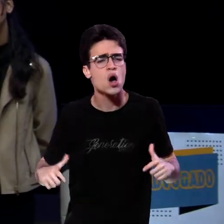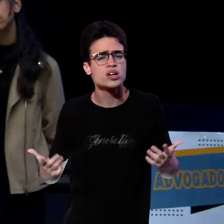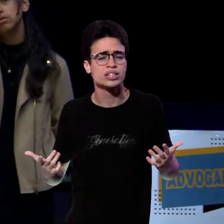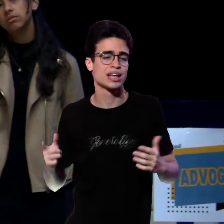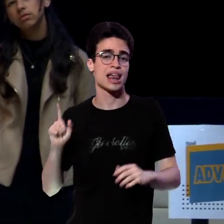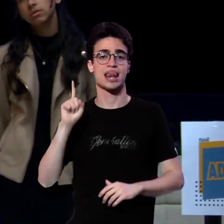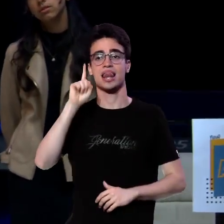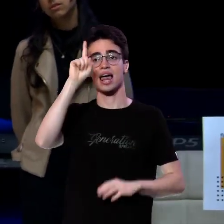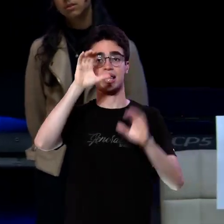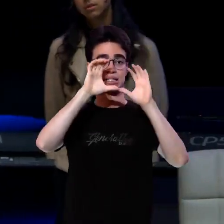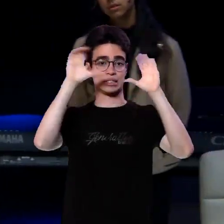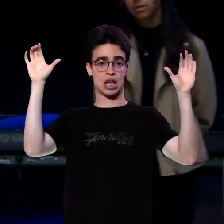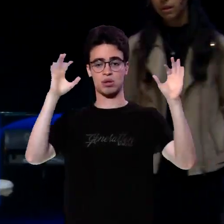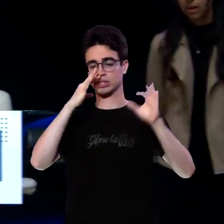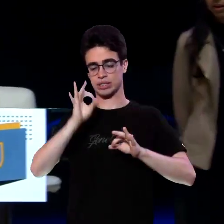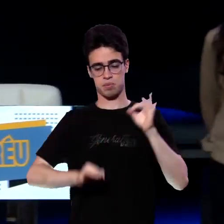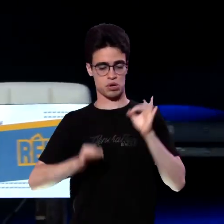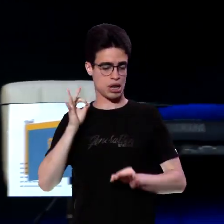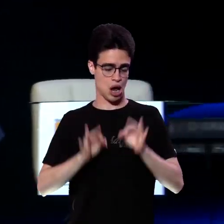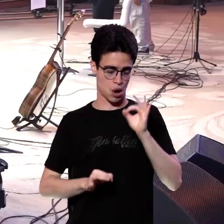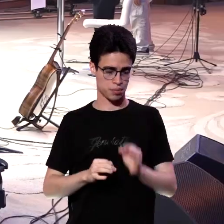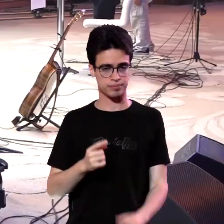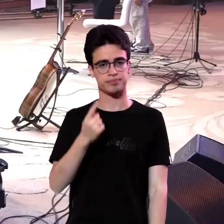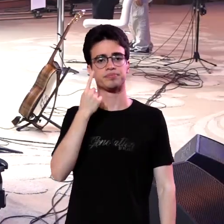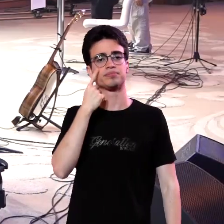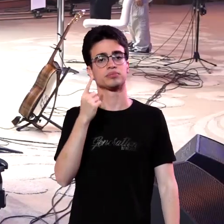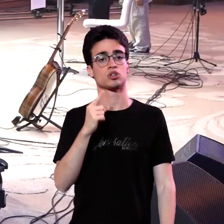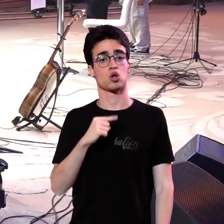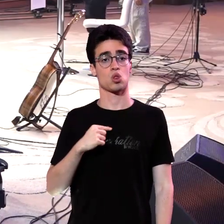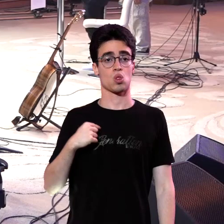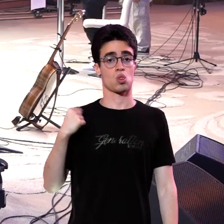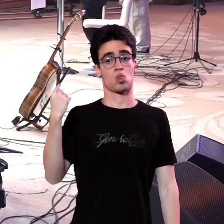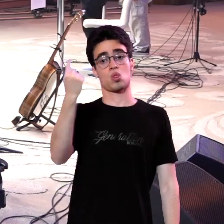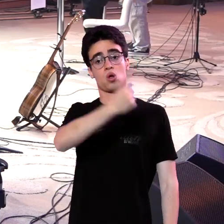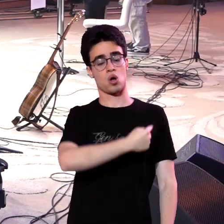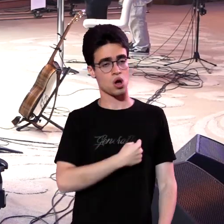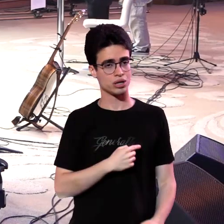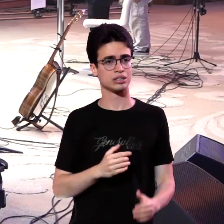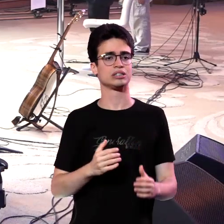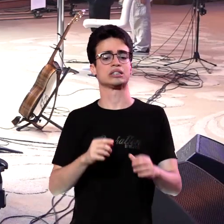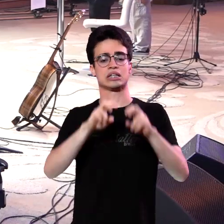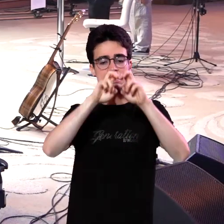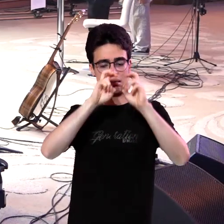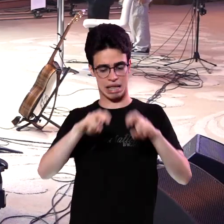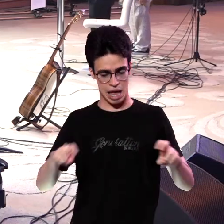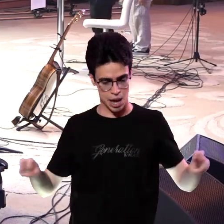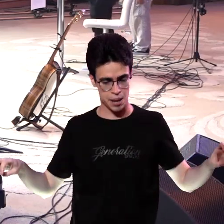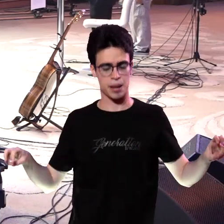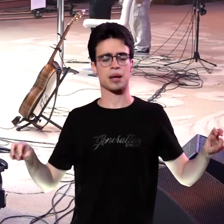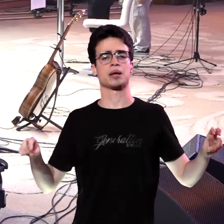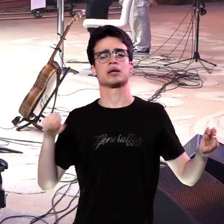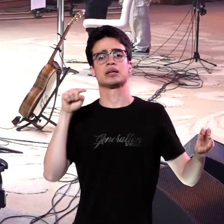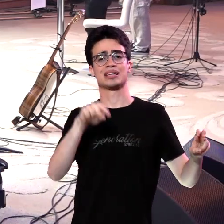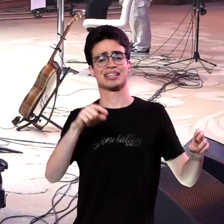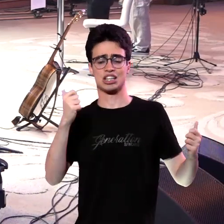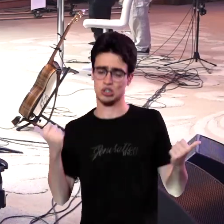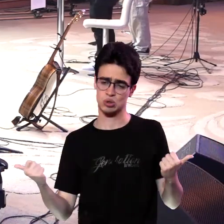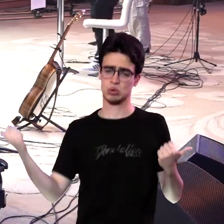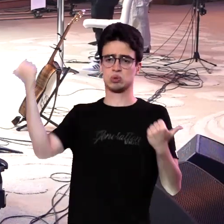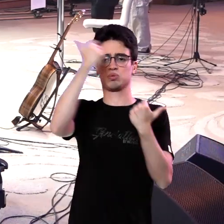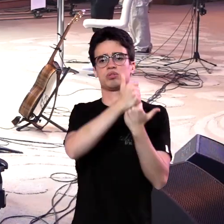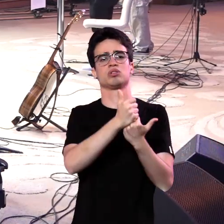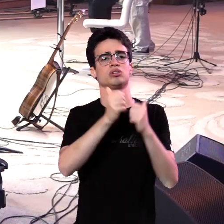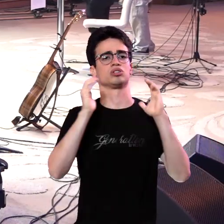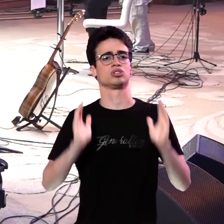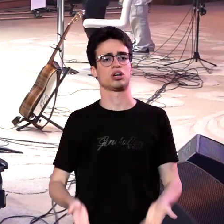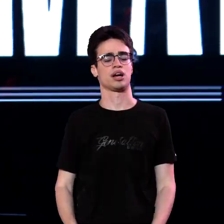tribunal. Repete assim comigo, nós já fomos substituídos no tribunal.